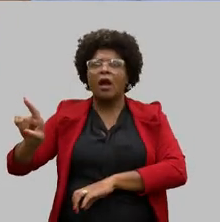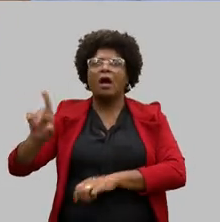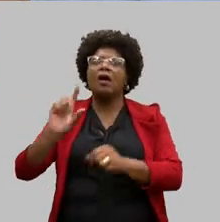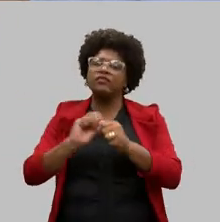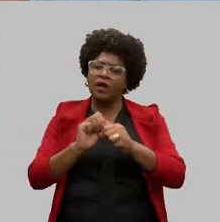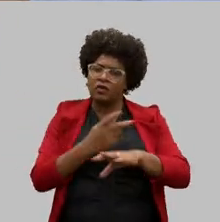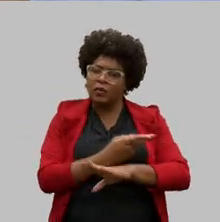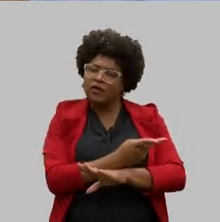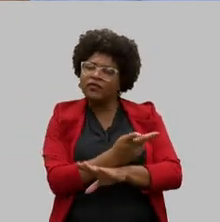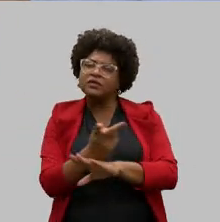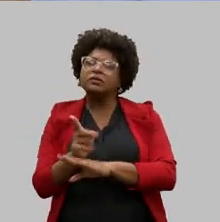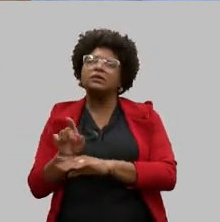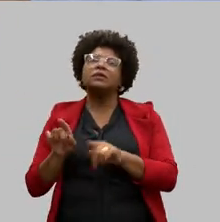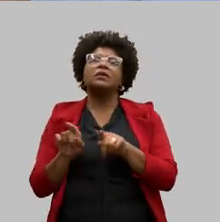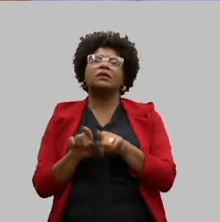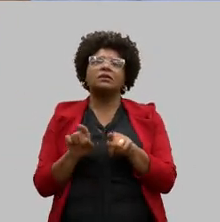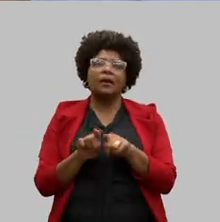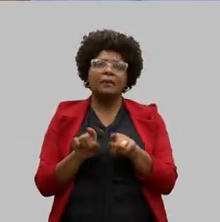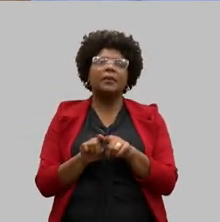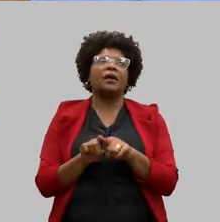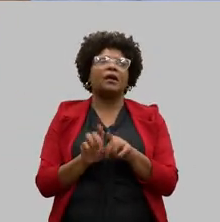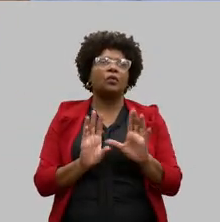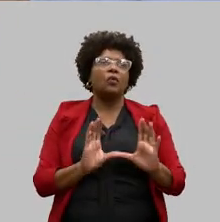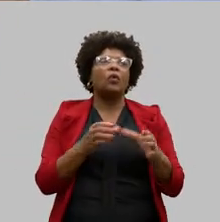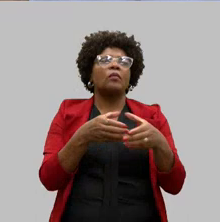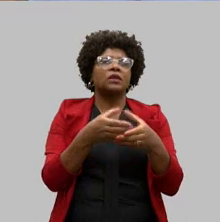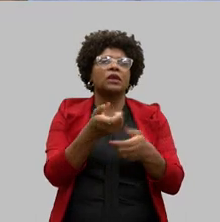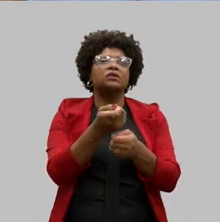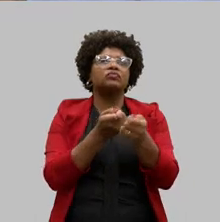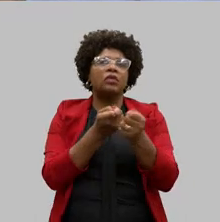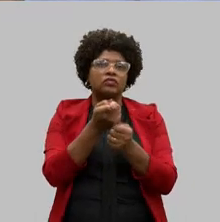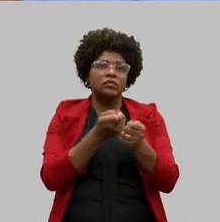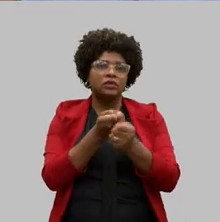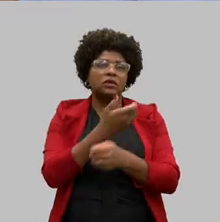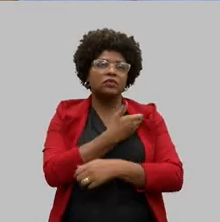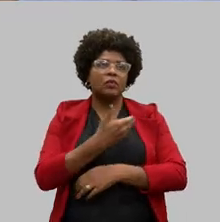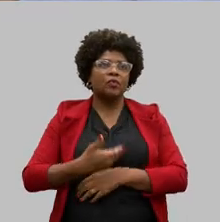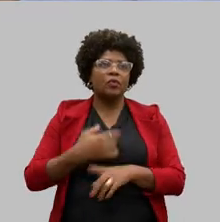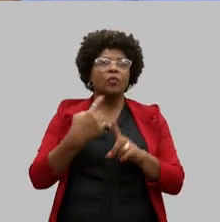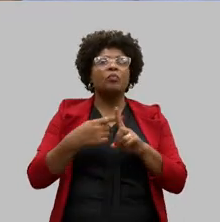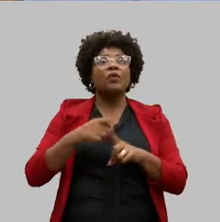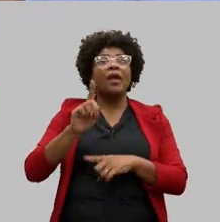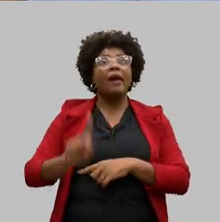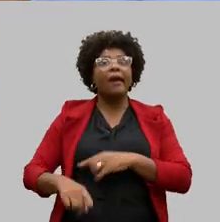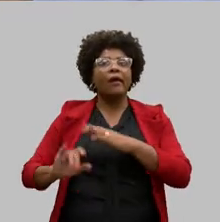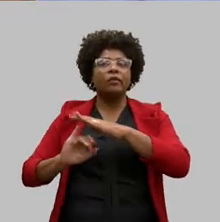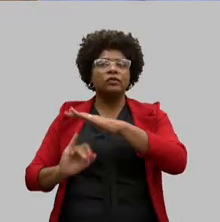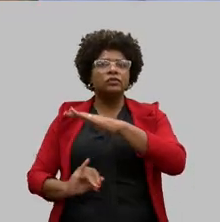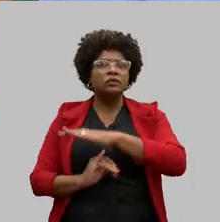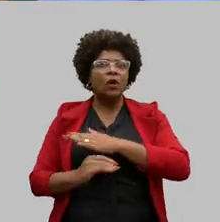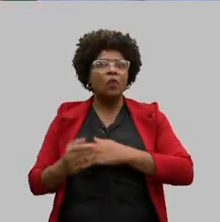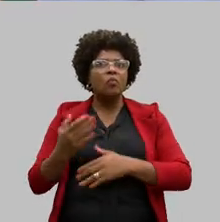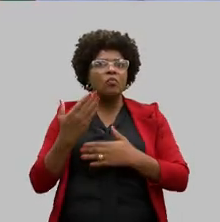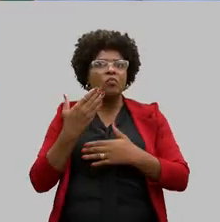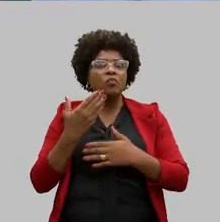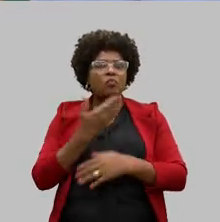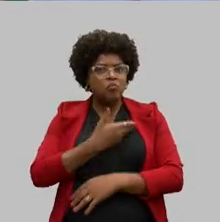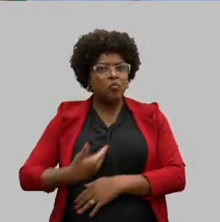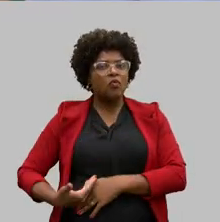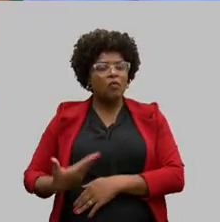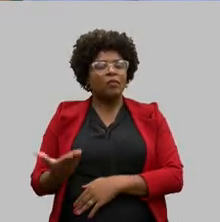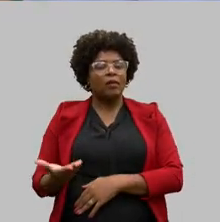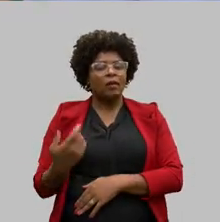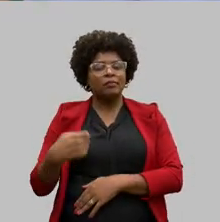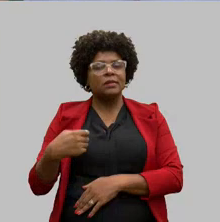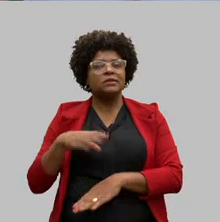eh por parte da comissão de administração pública tendo em vista que é uma instituição pública e que precisa certamente desse